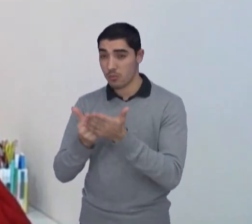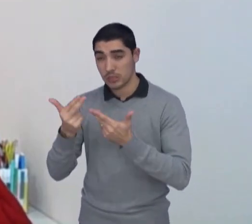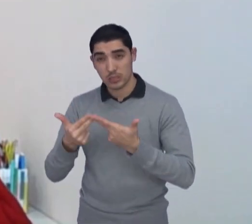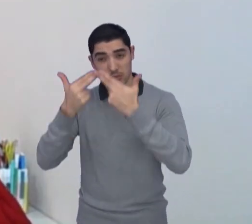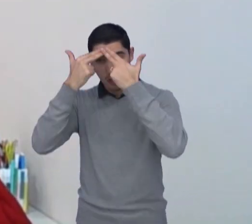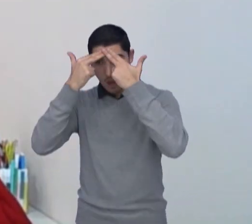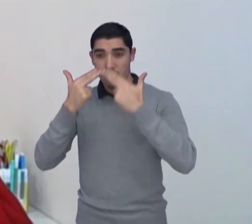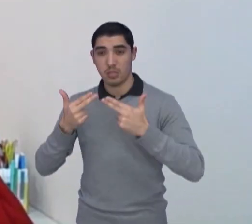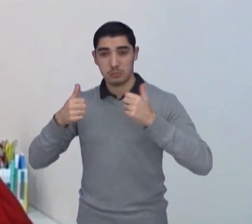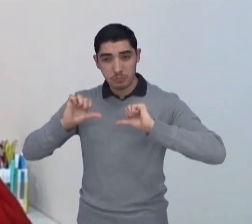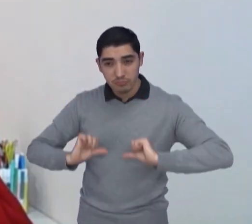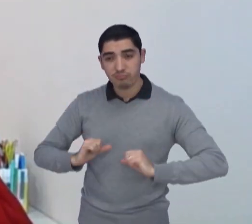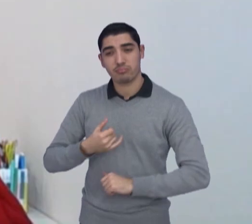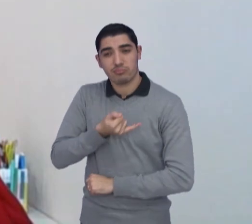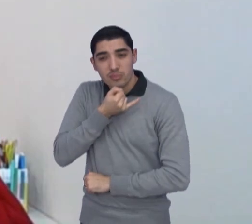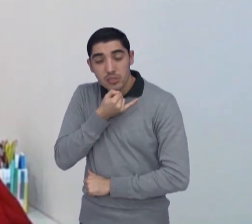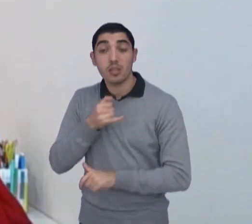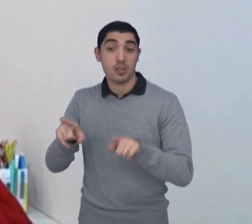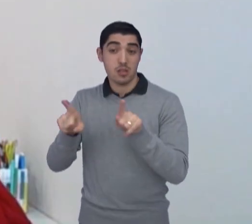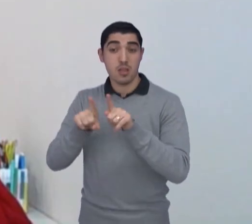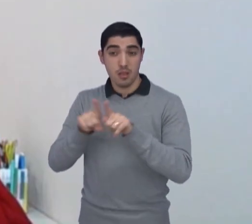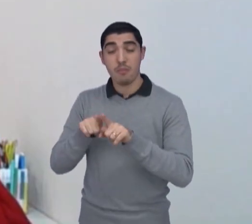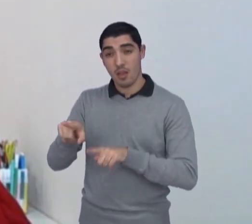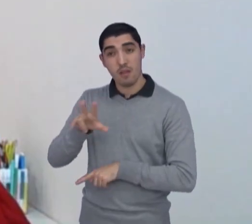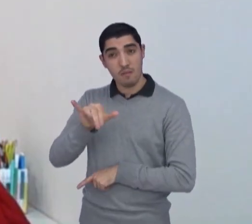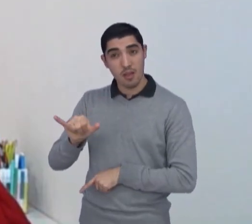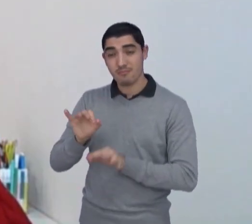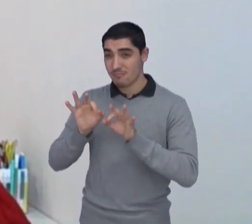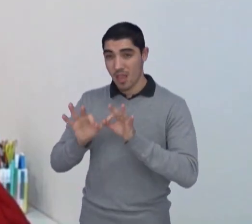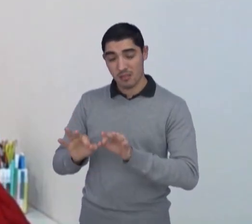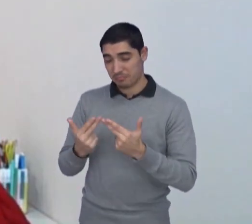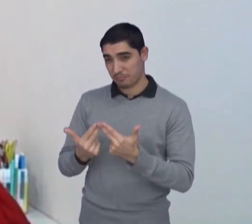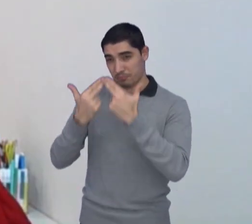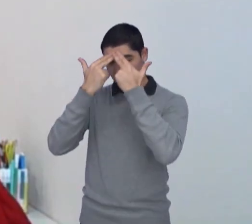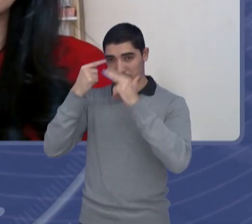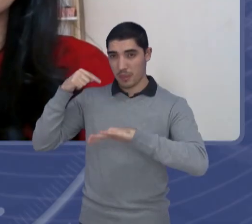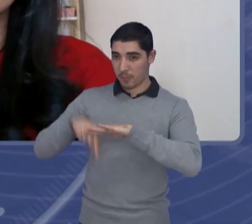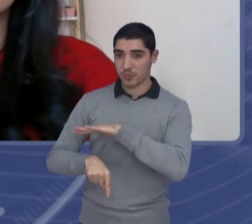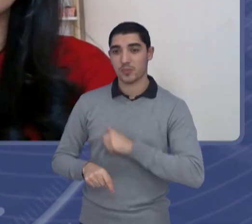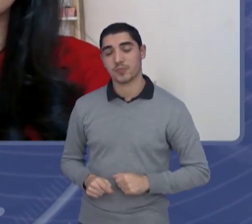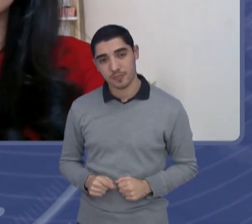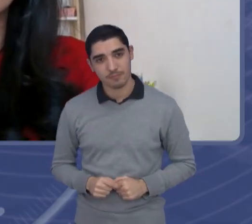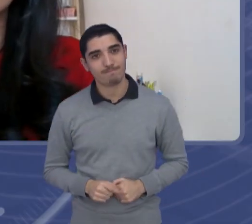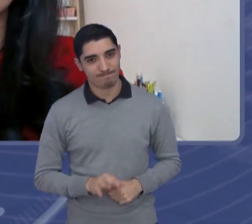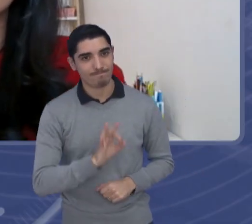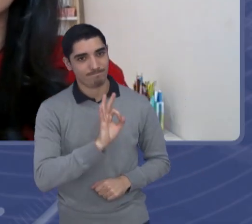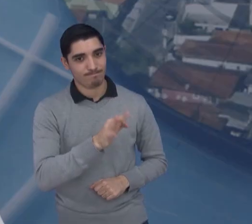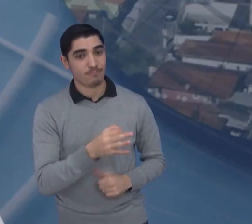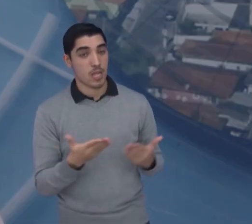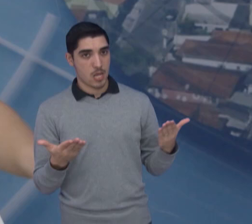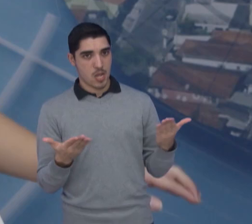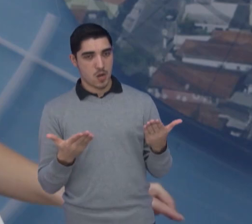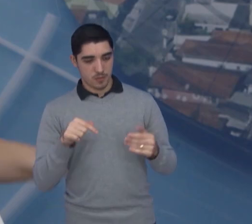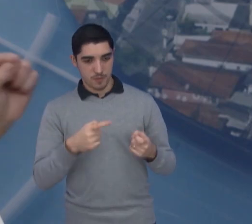né, numa vida adulta, mas também que vai marcar profundamente aquele adolescente. É isso. Vou voltar aqui com o